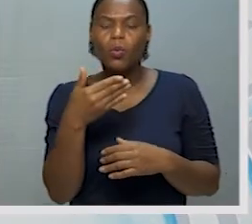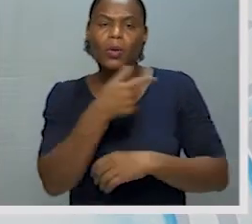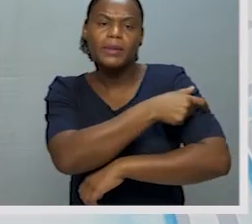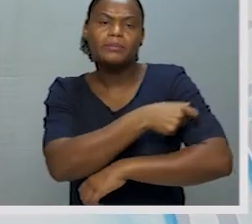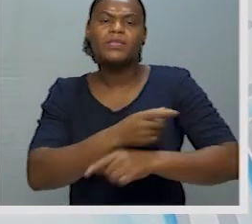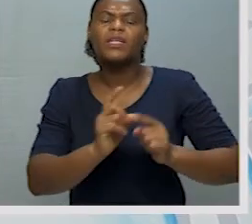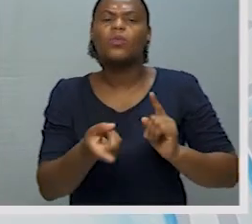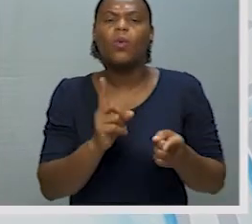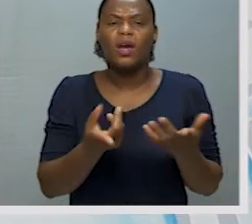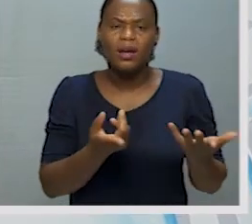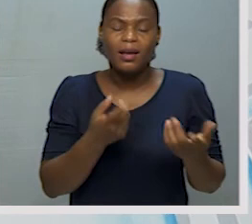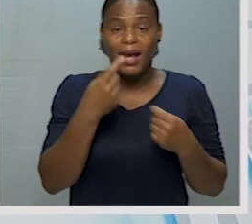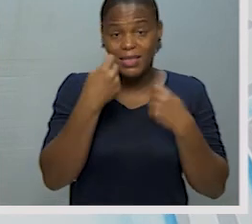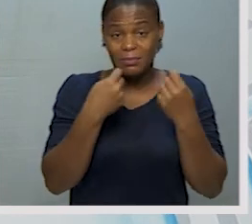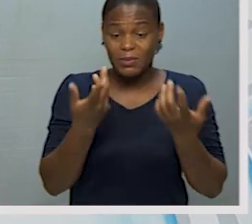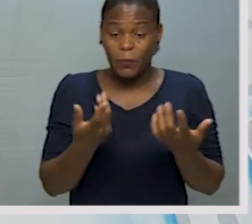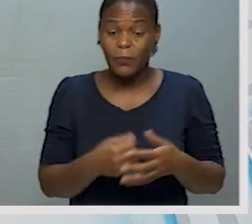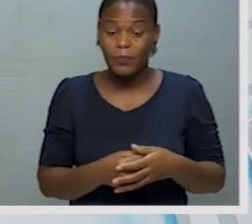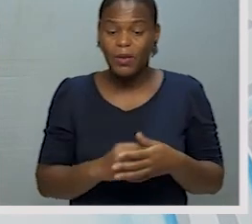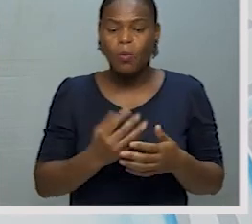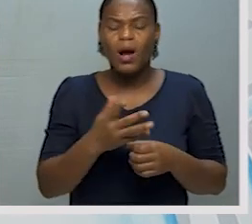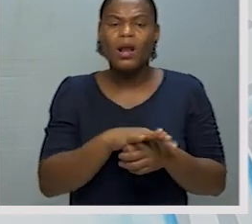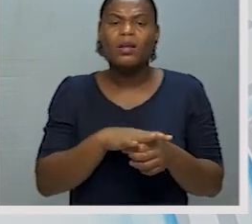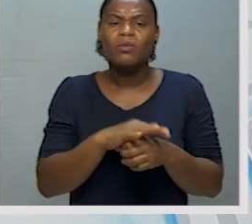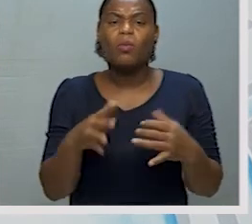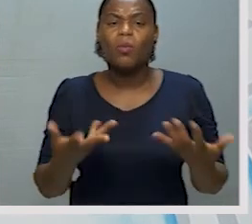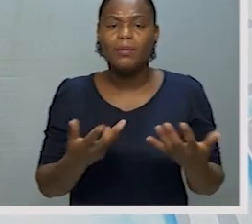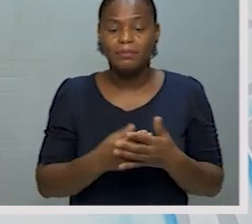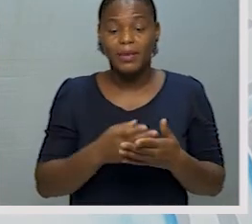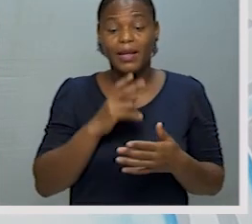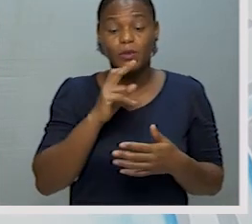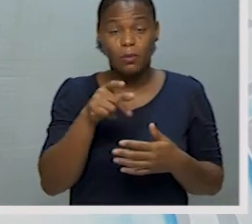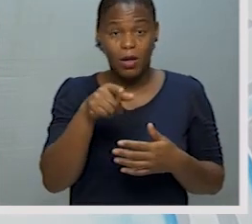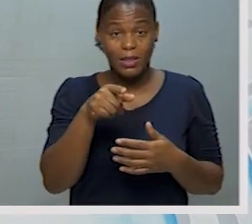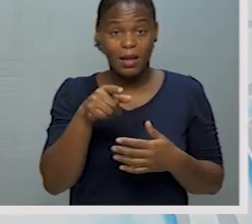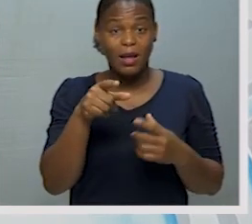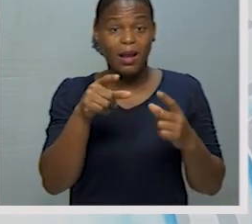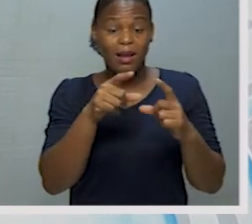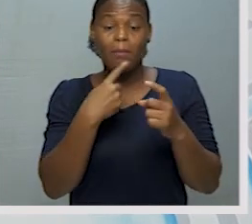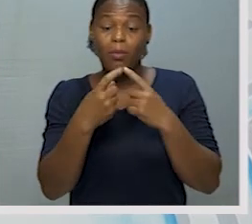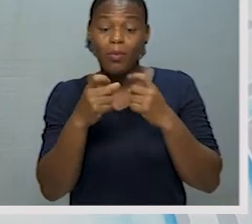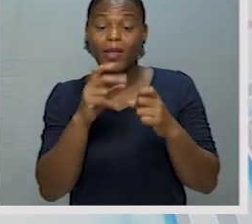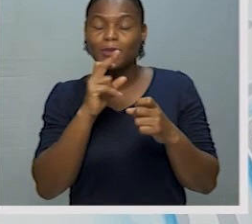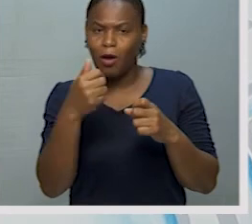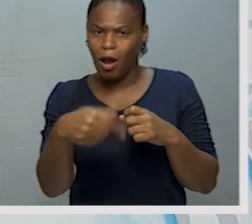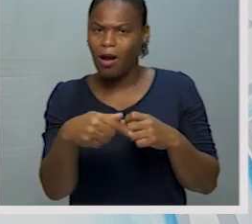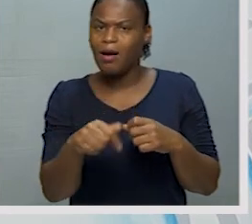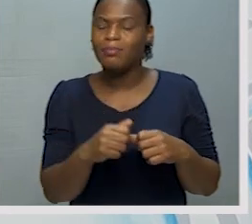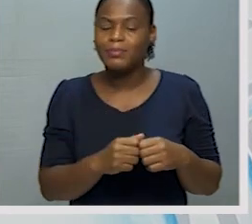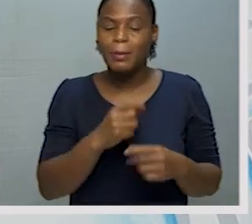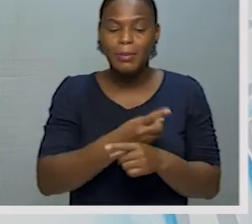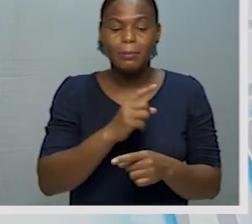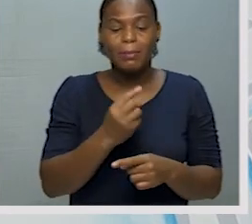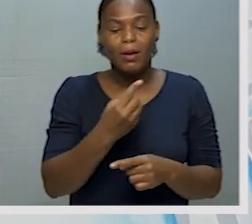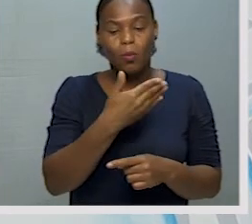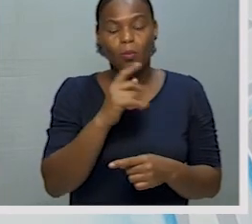que é que representa esta expressão. Qual é a situação? A resposta está no enunciado. A mesma coisa